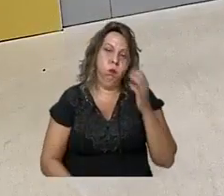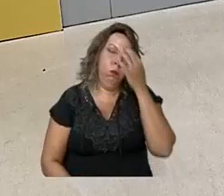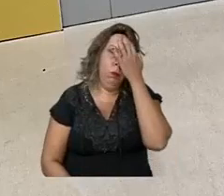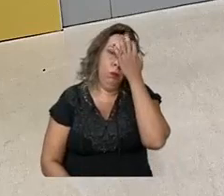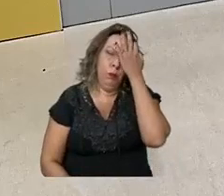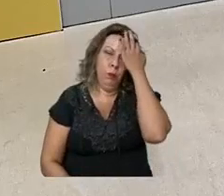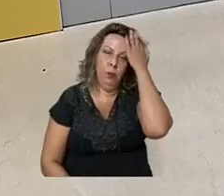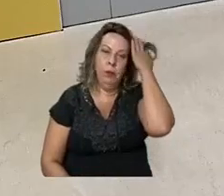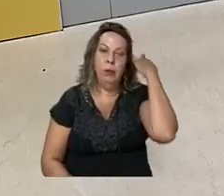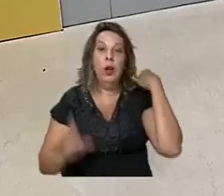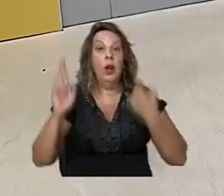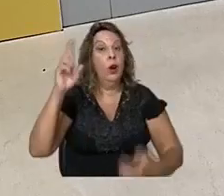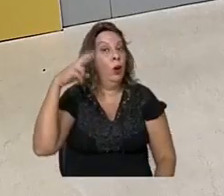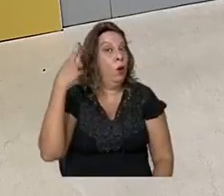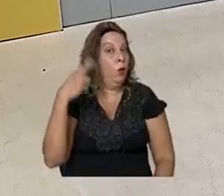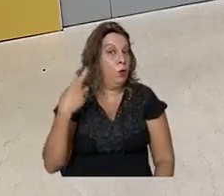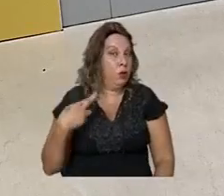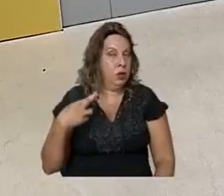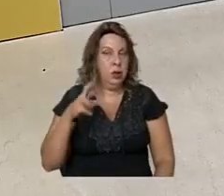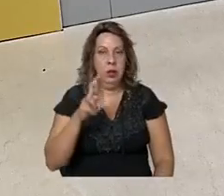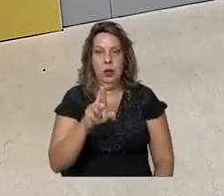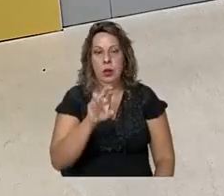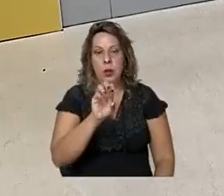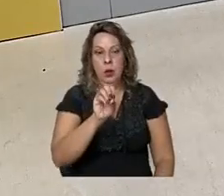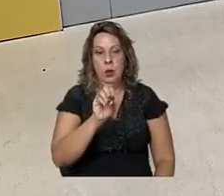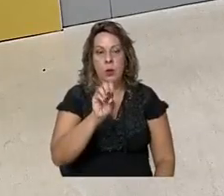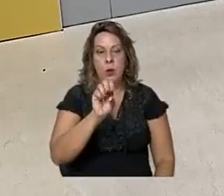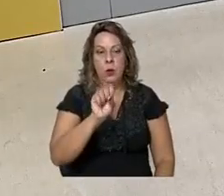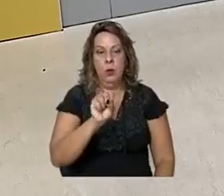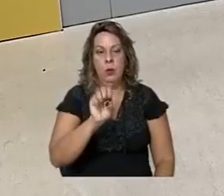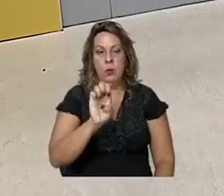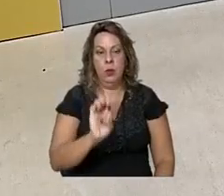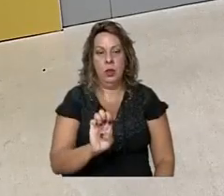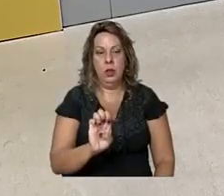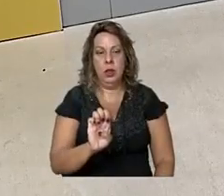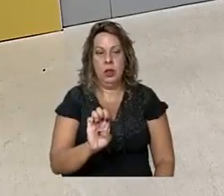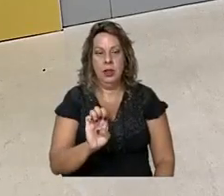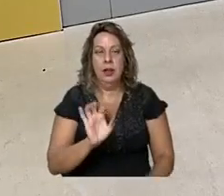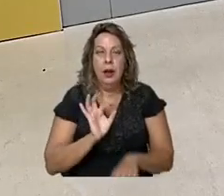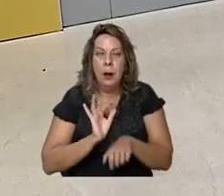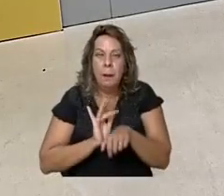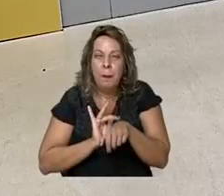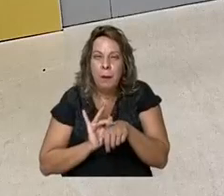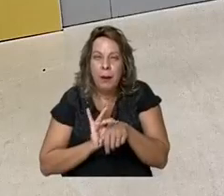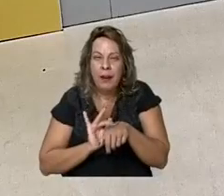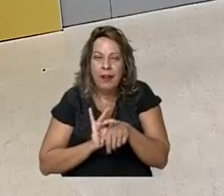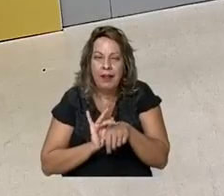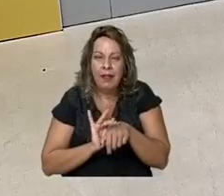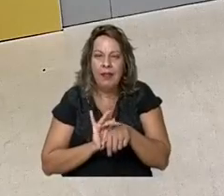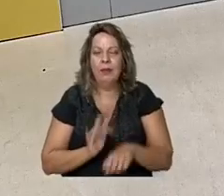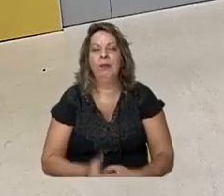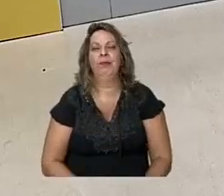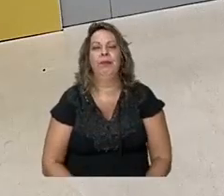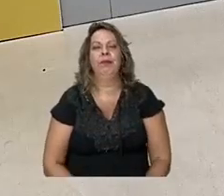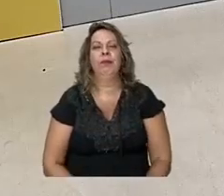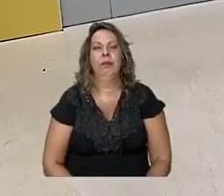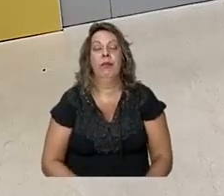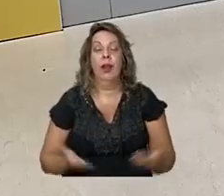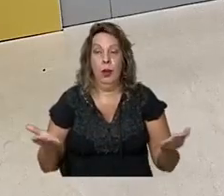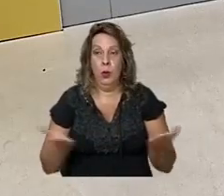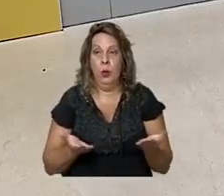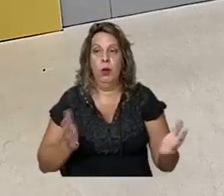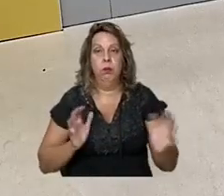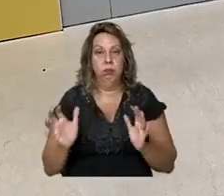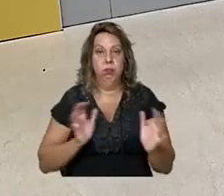destaque. Simbora preparar tudo aqui pra gente começar com muita energia e positividade. Liga a sorteadora,